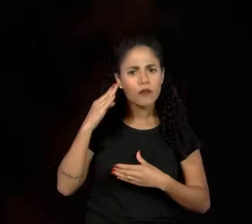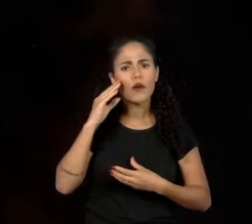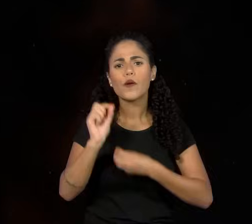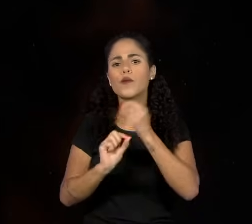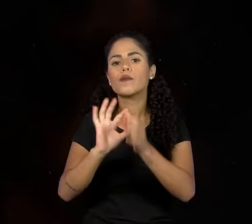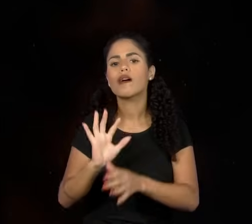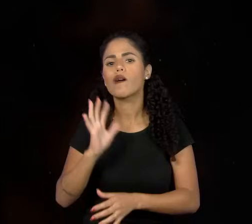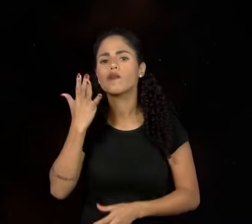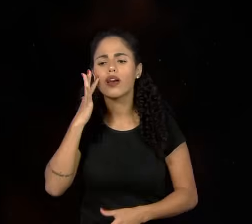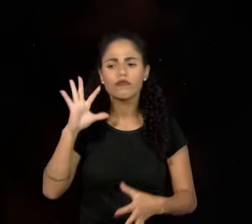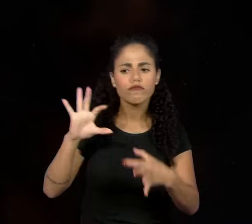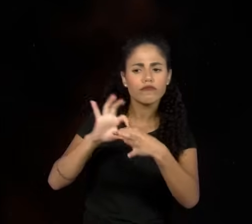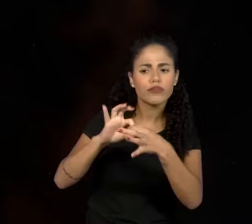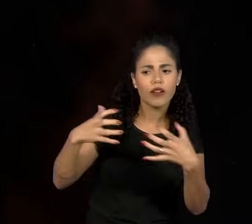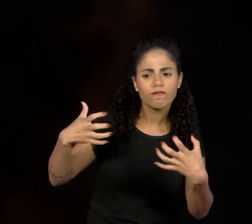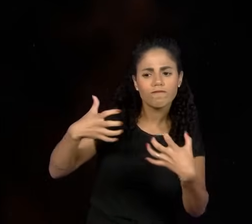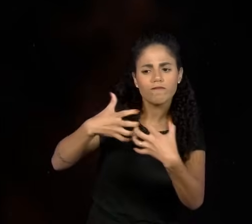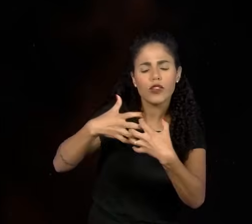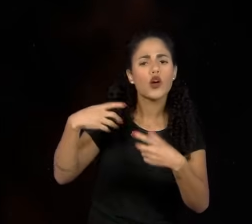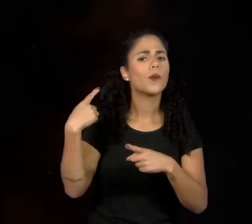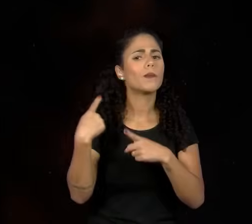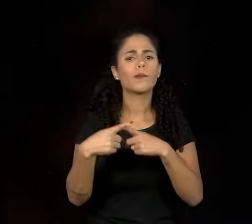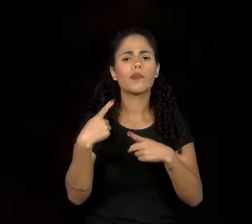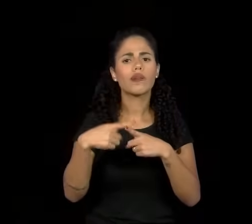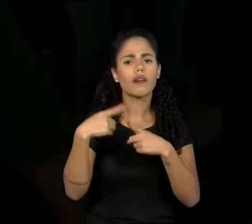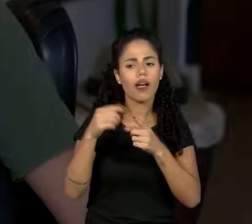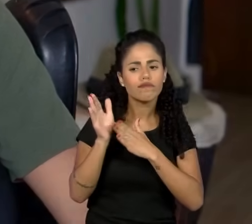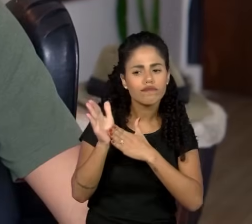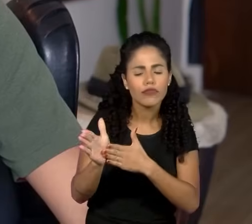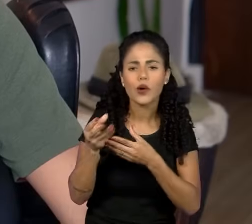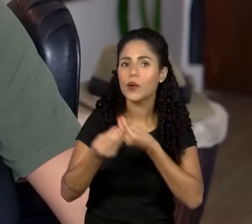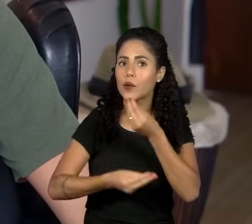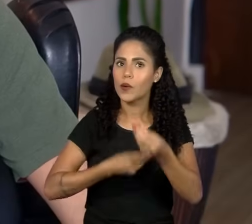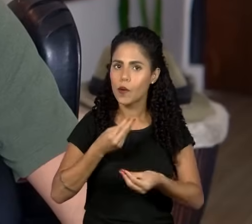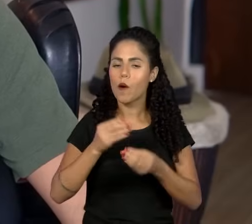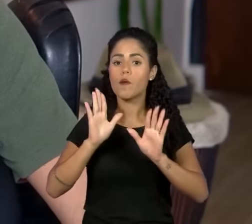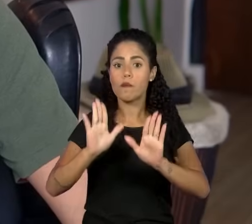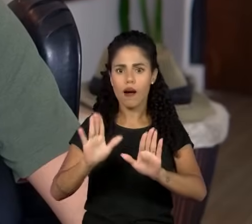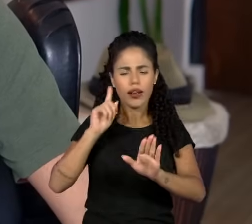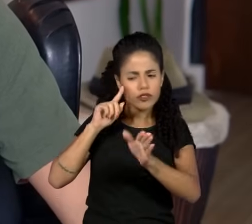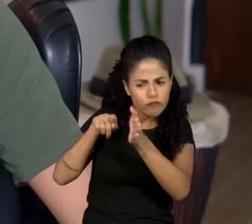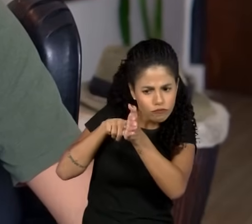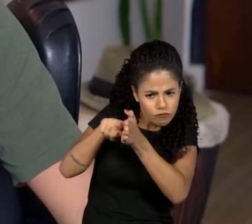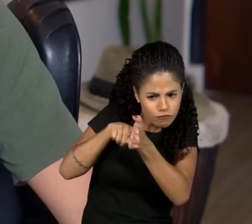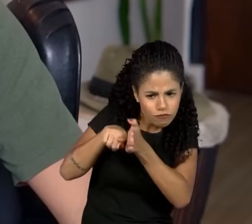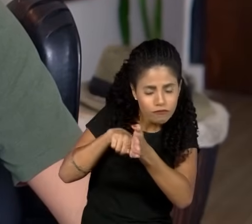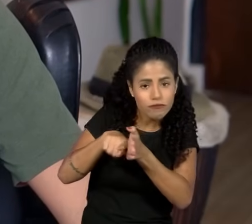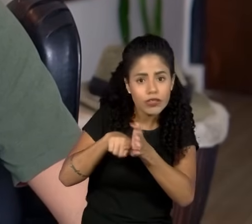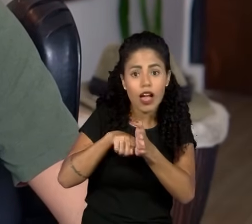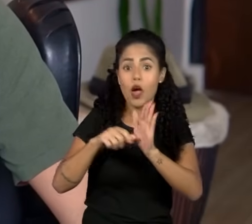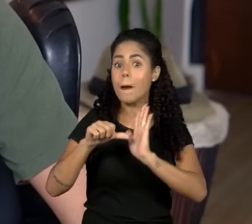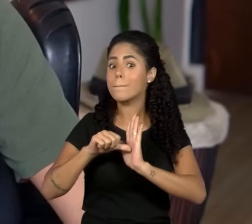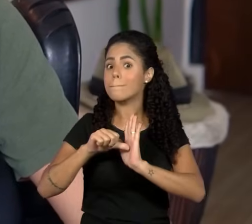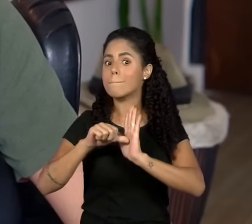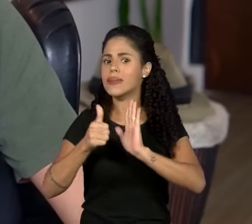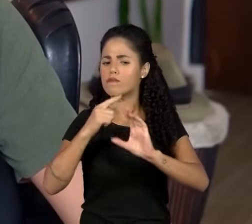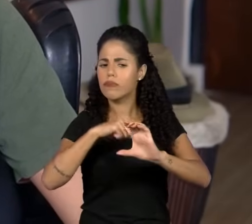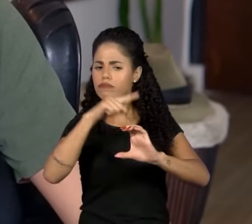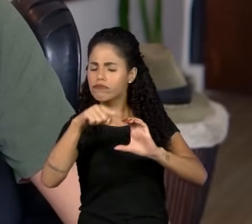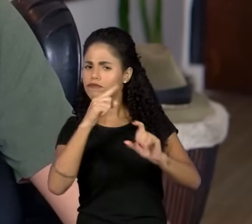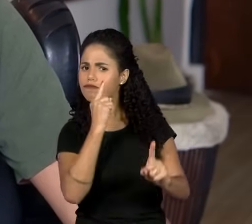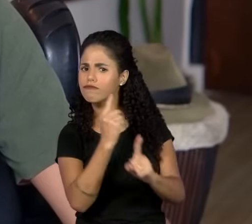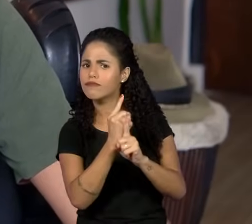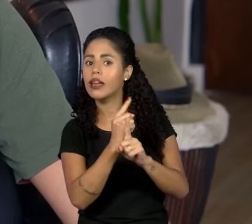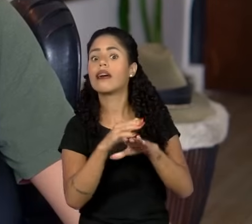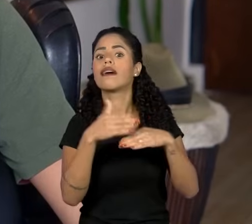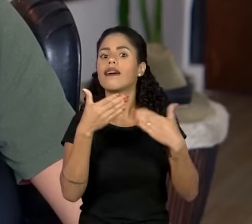algumas sincronicidades, entender o porquê e a direção da vida. A história diz que a astrologia é a primeira ciência, né? E